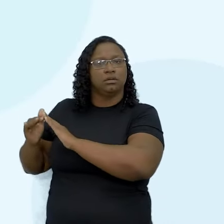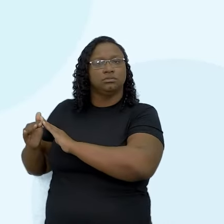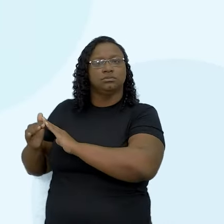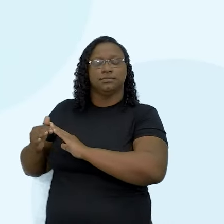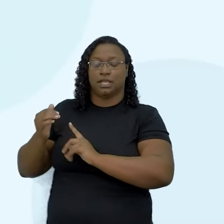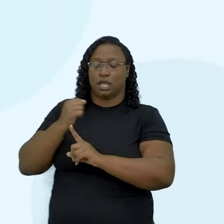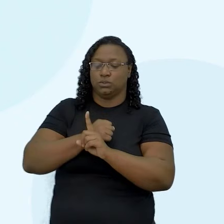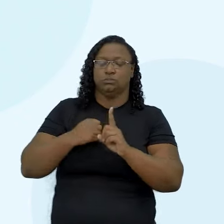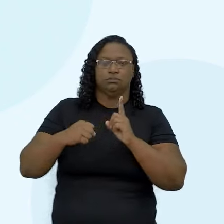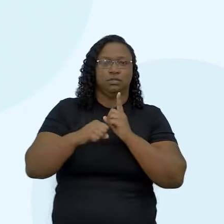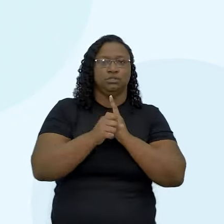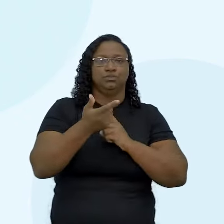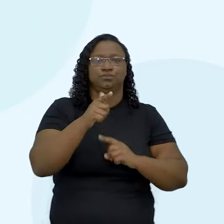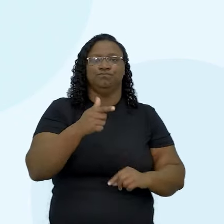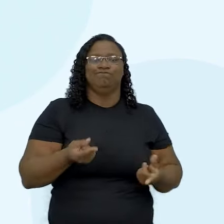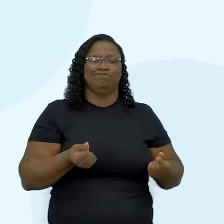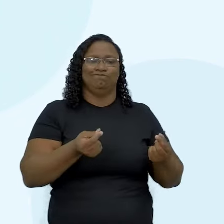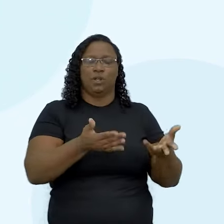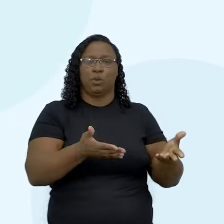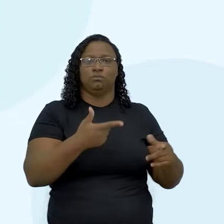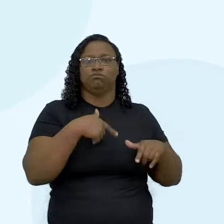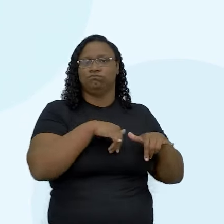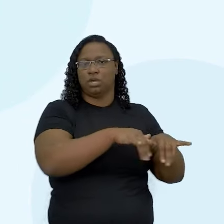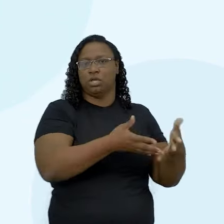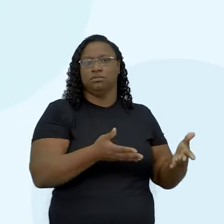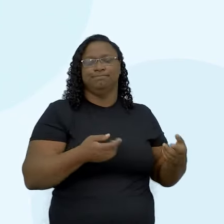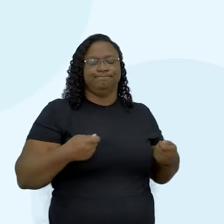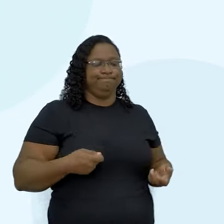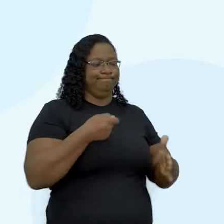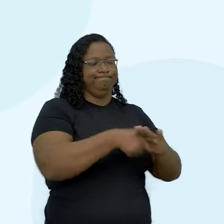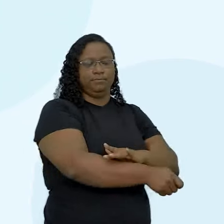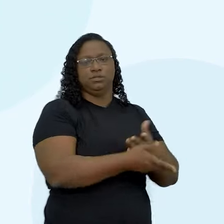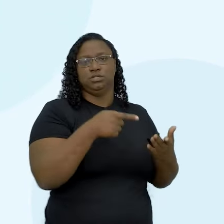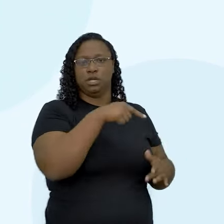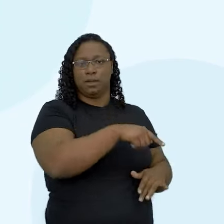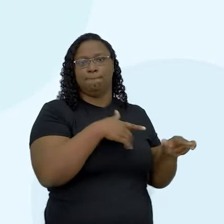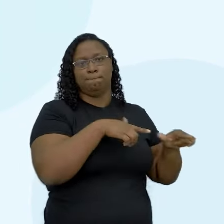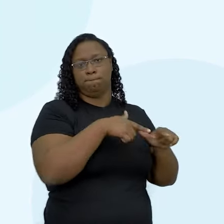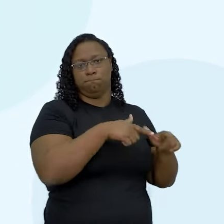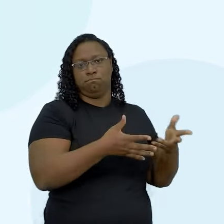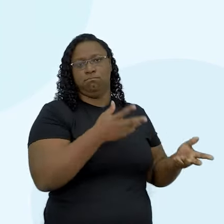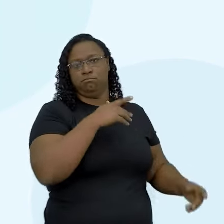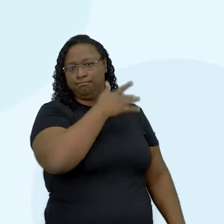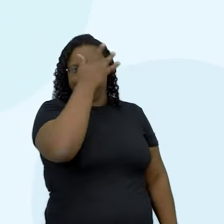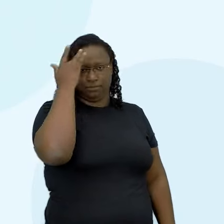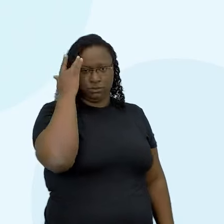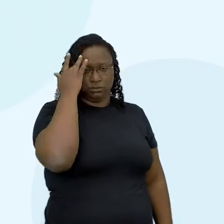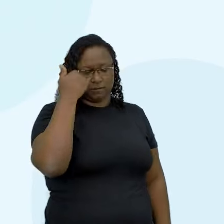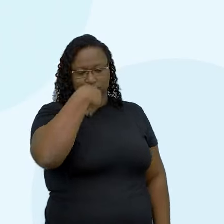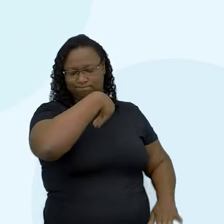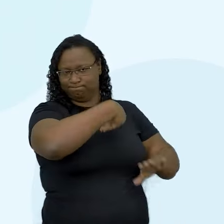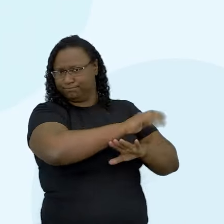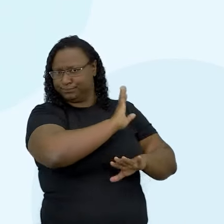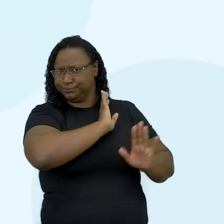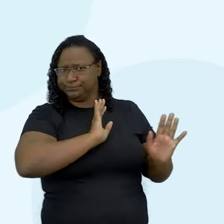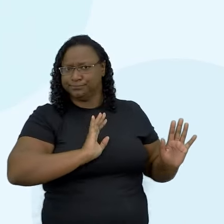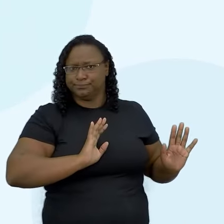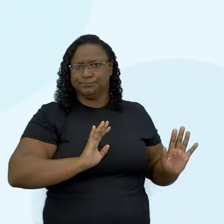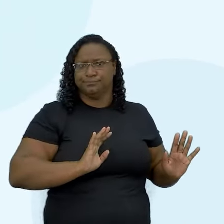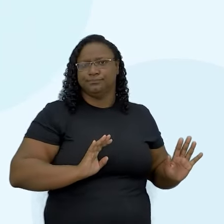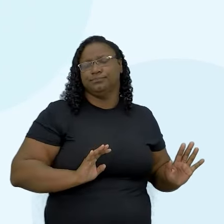valor de mercado, ela não precisa investir em você. E, consequentemente, você vai ser jogado para escanteio e ter vários